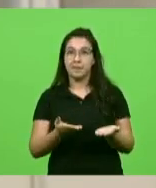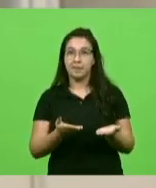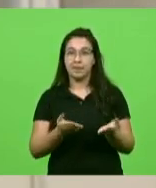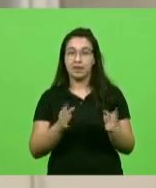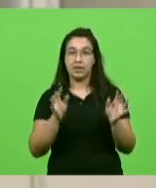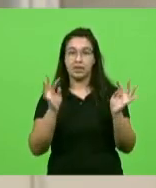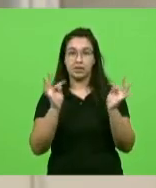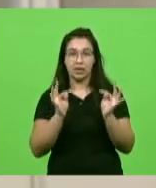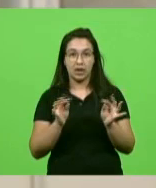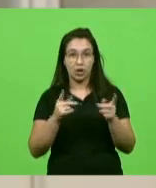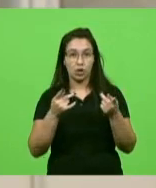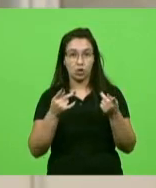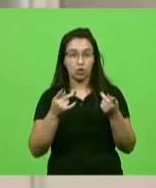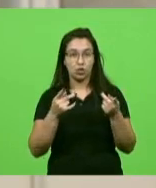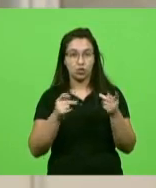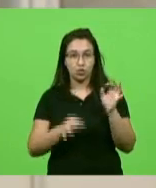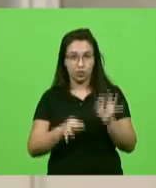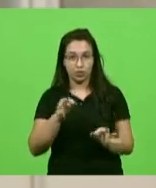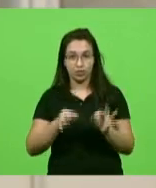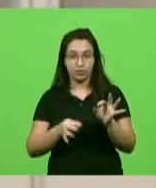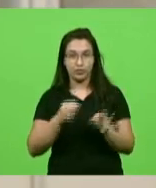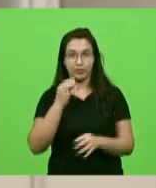técnico jurídico